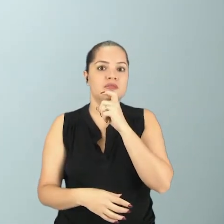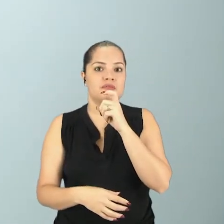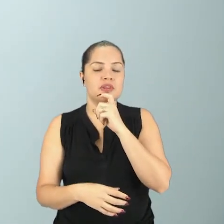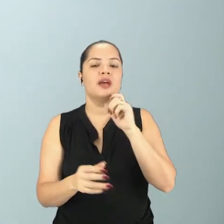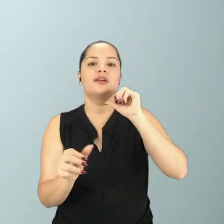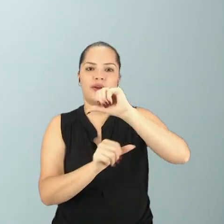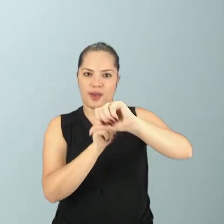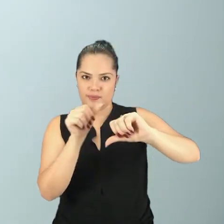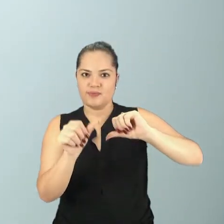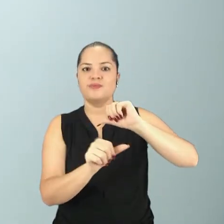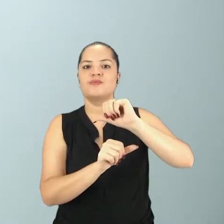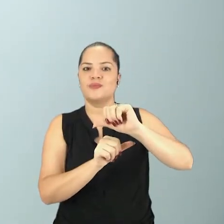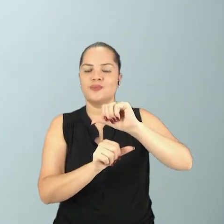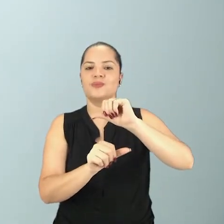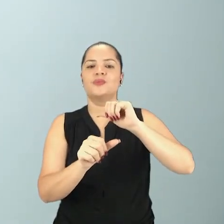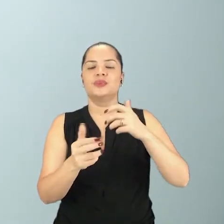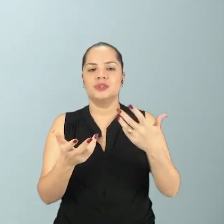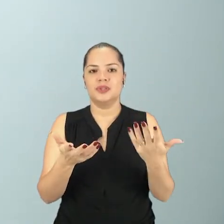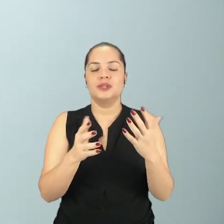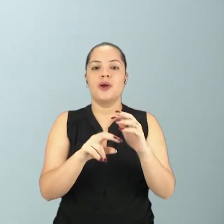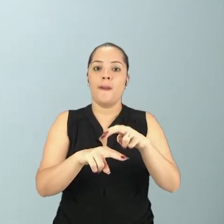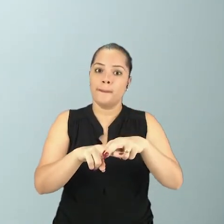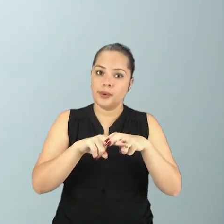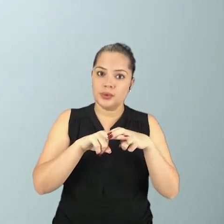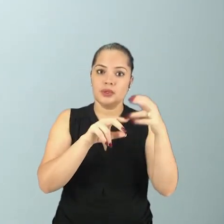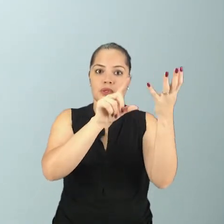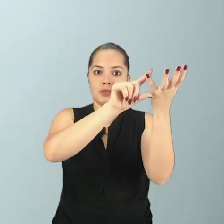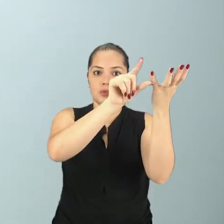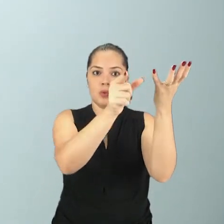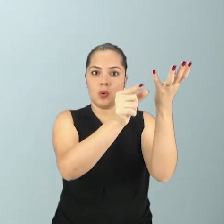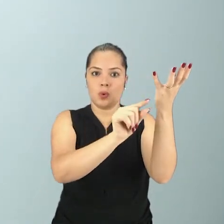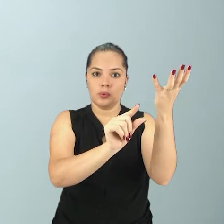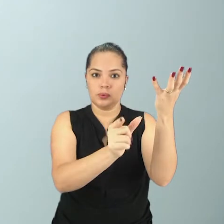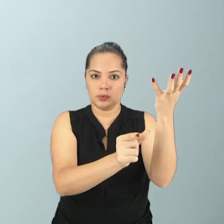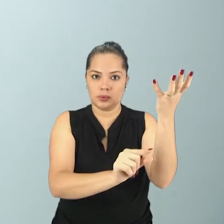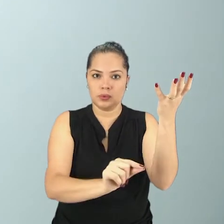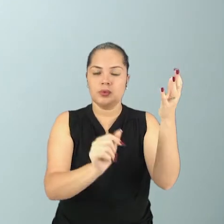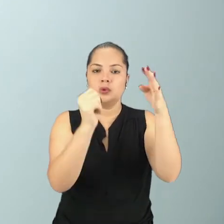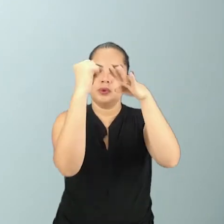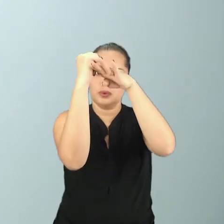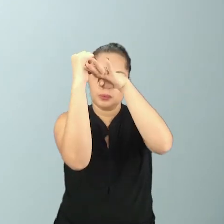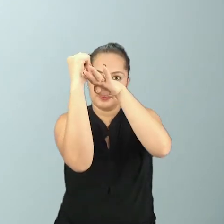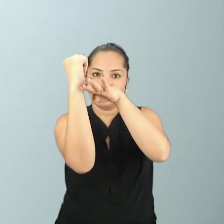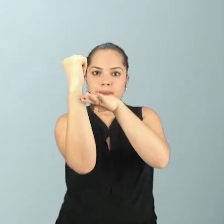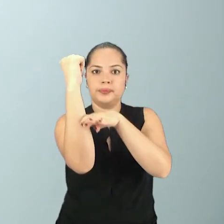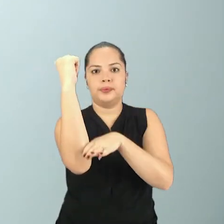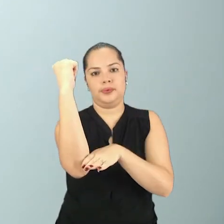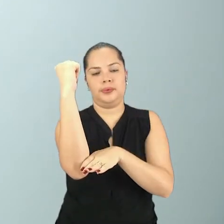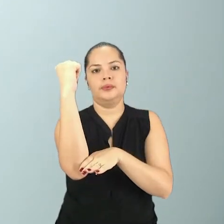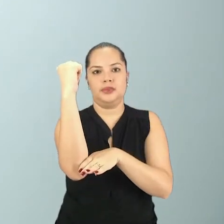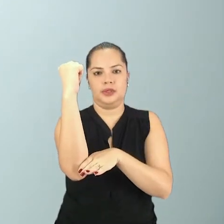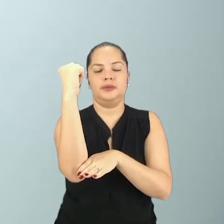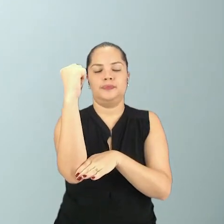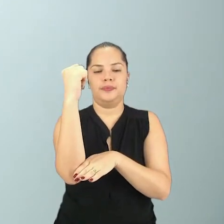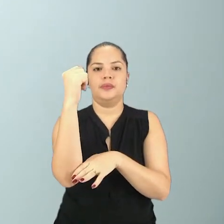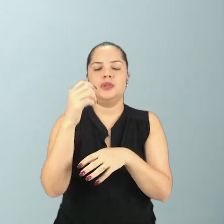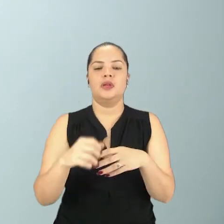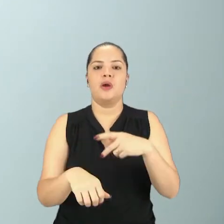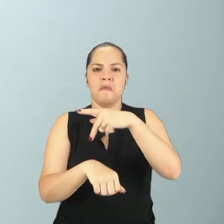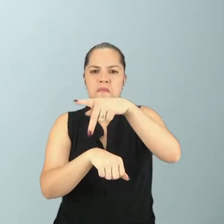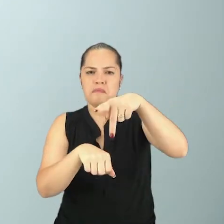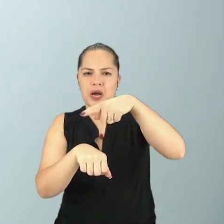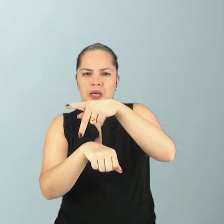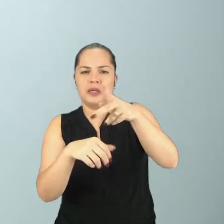verão. Tá? Por isso que no outono as temperaturas caem, porque ali está tendo uma sucessão, né? Aquele país estava